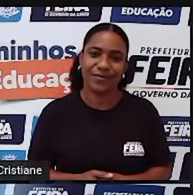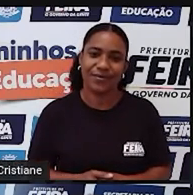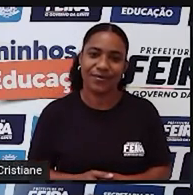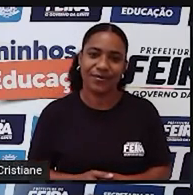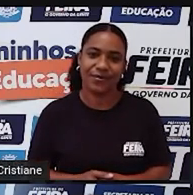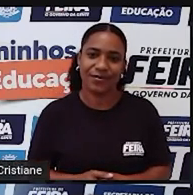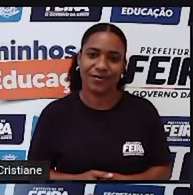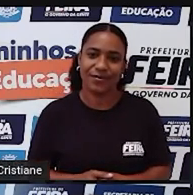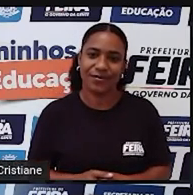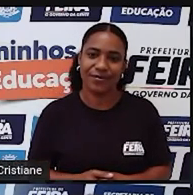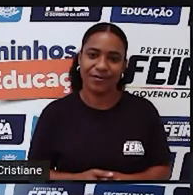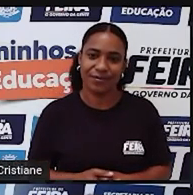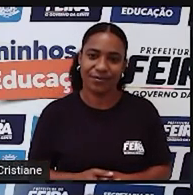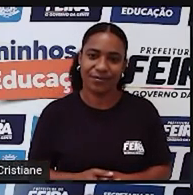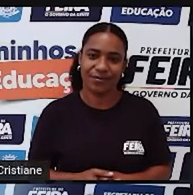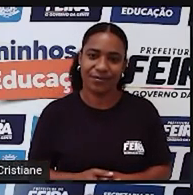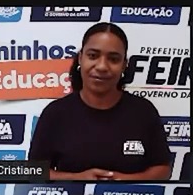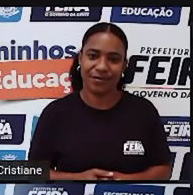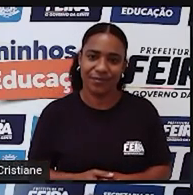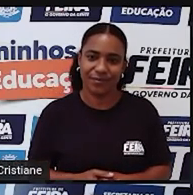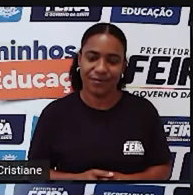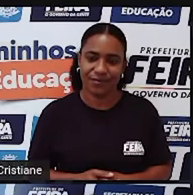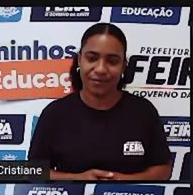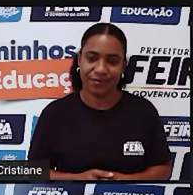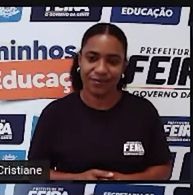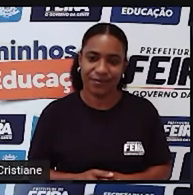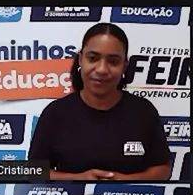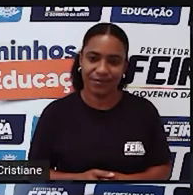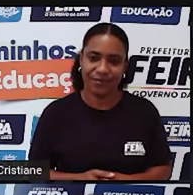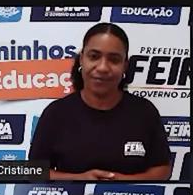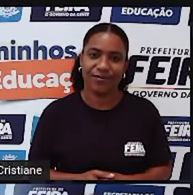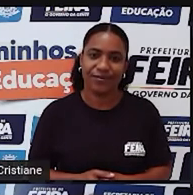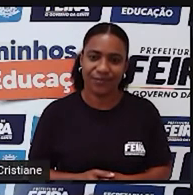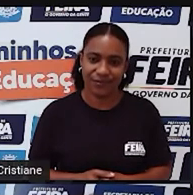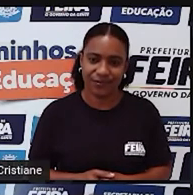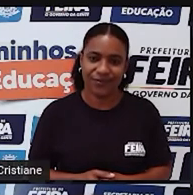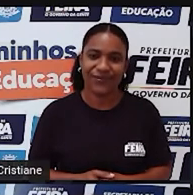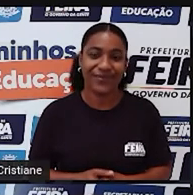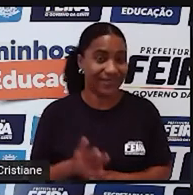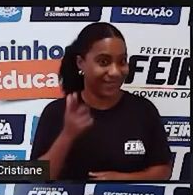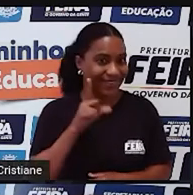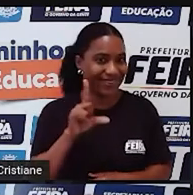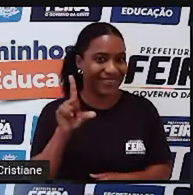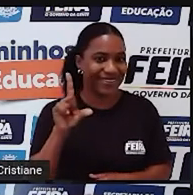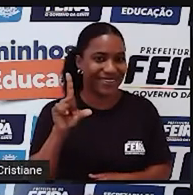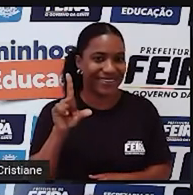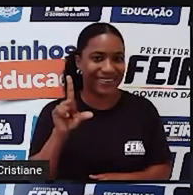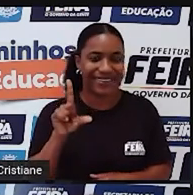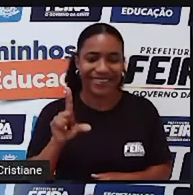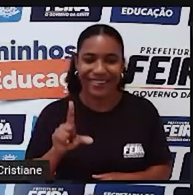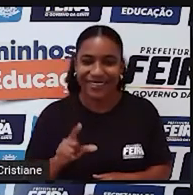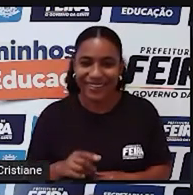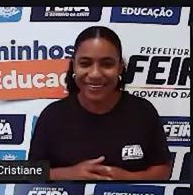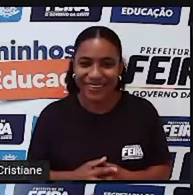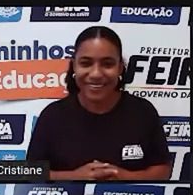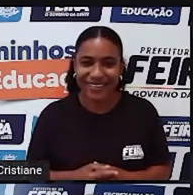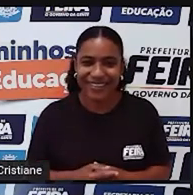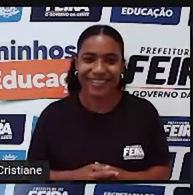Bye. Good evening. Hello. Hello. Bônus. Ó, recuperei. Good evening. Hello.